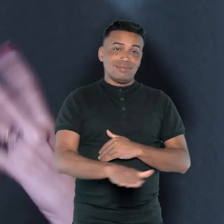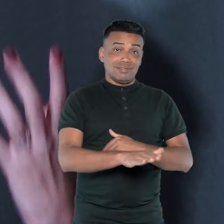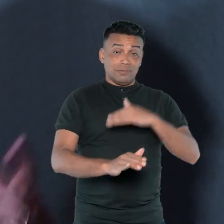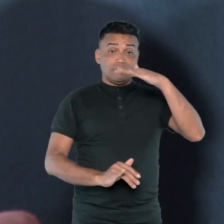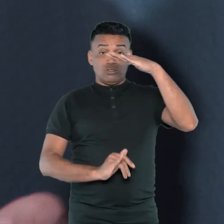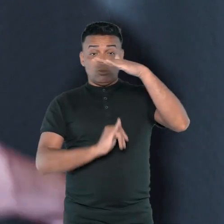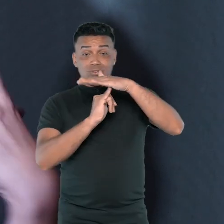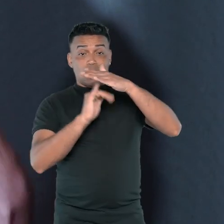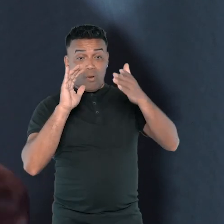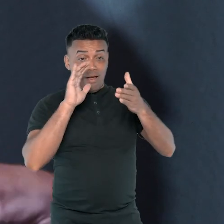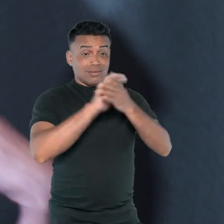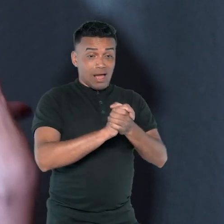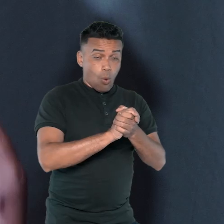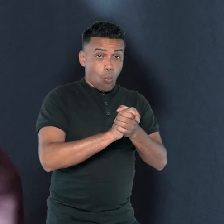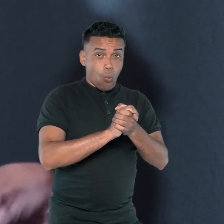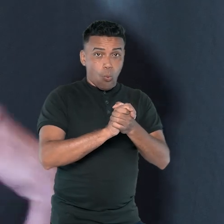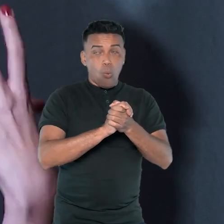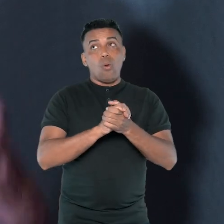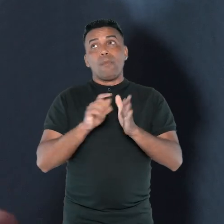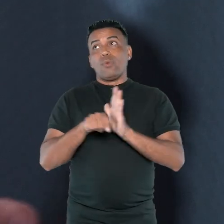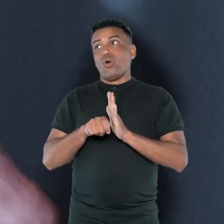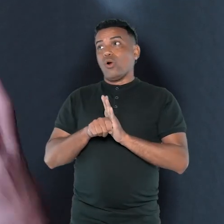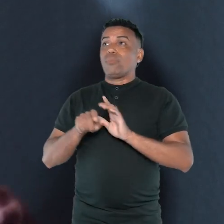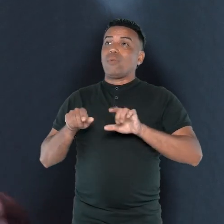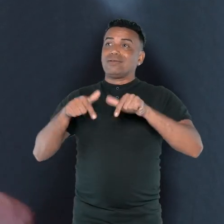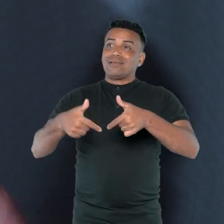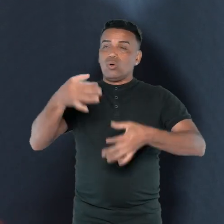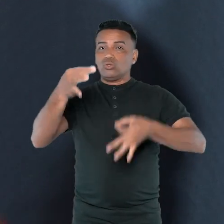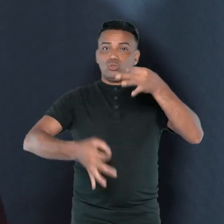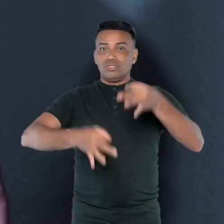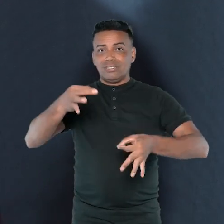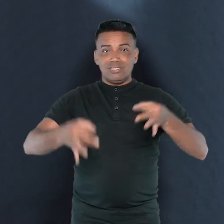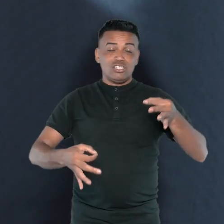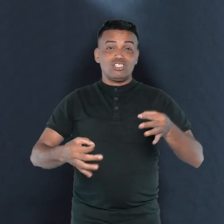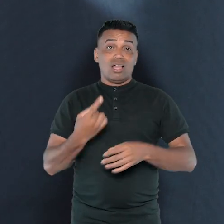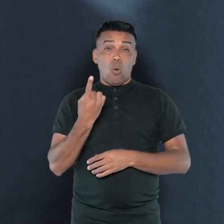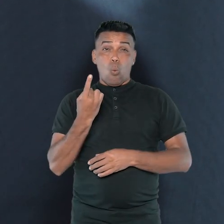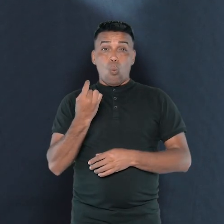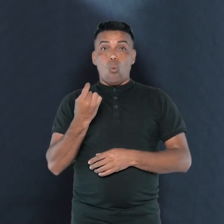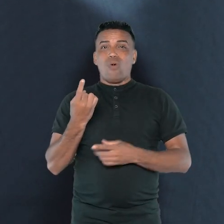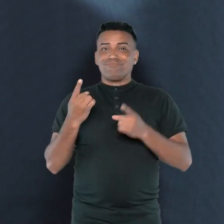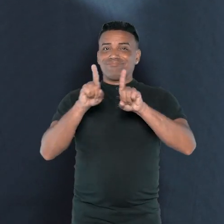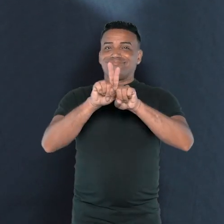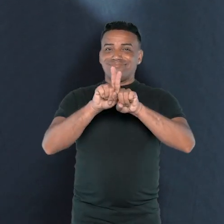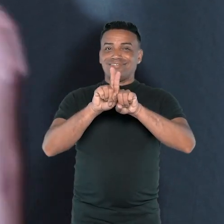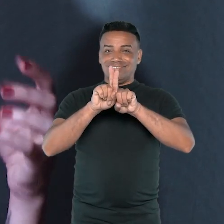instituição casal, que mesmo sendo uma imposição jurídica de monogamia, que